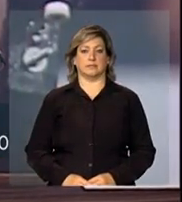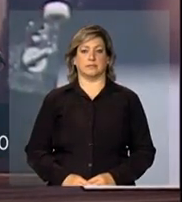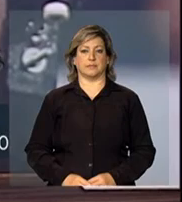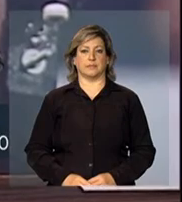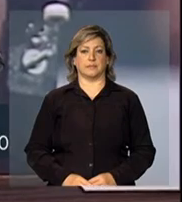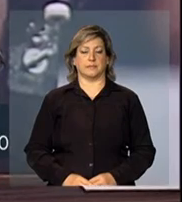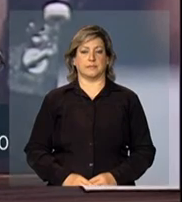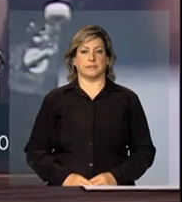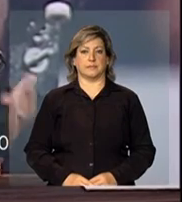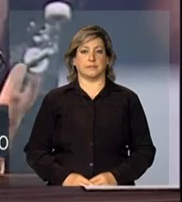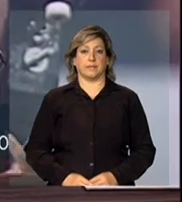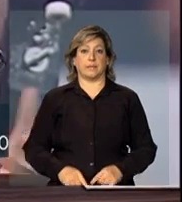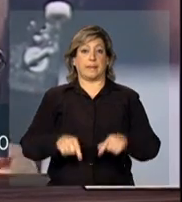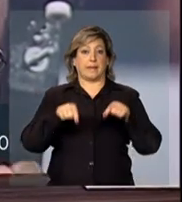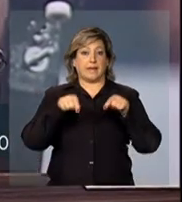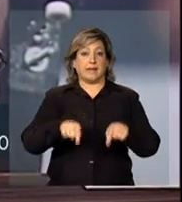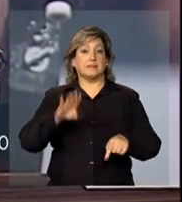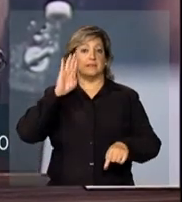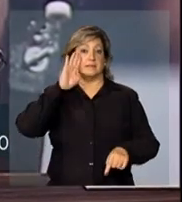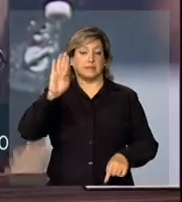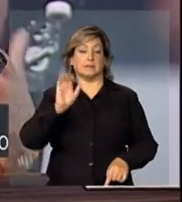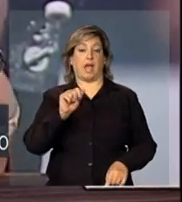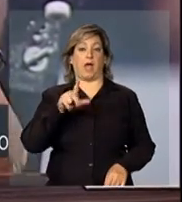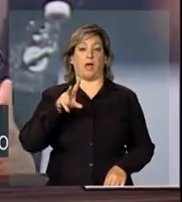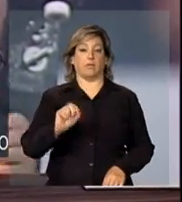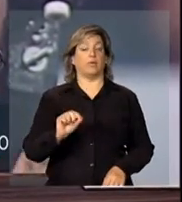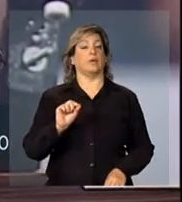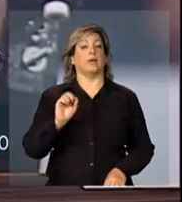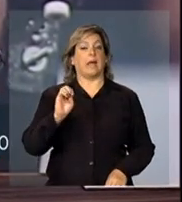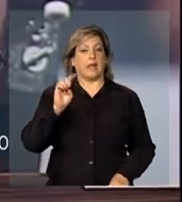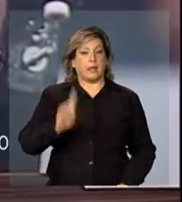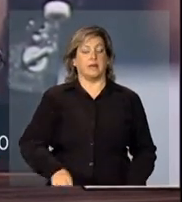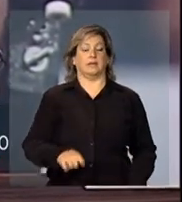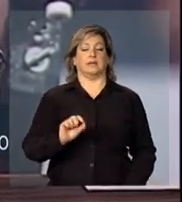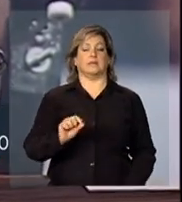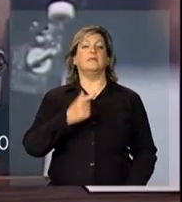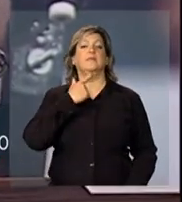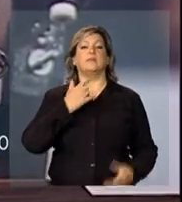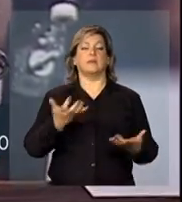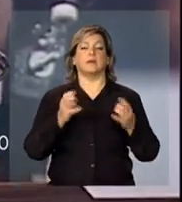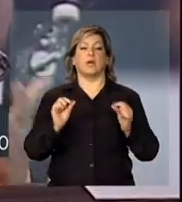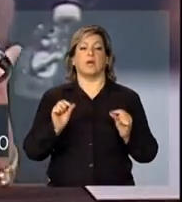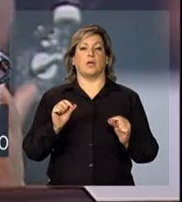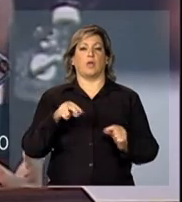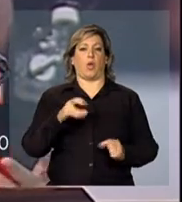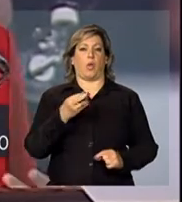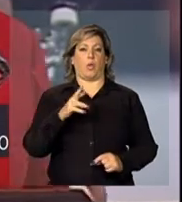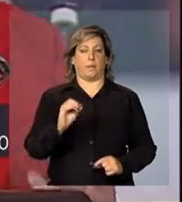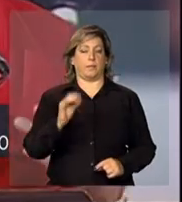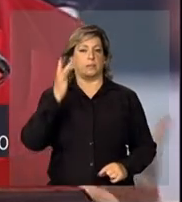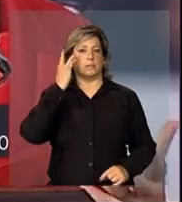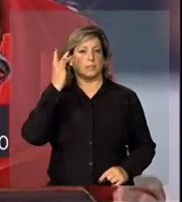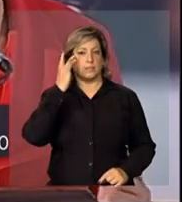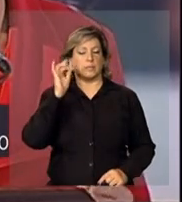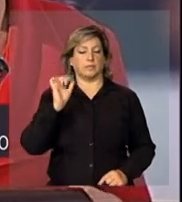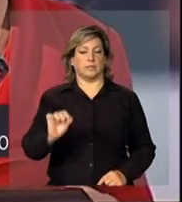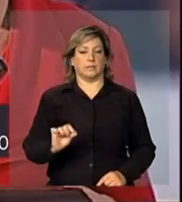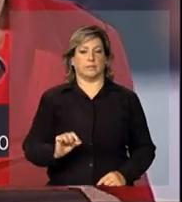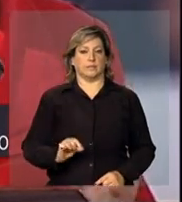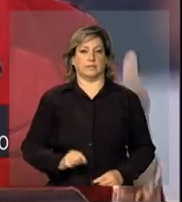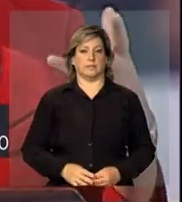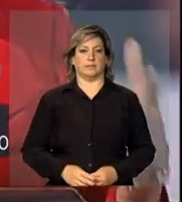essa essa esse objetivo é um objetivo Nobre um objetivo que